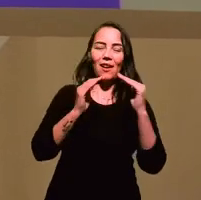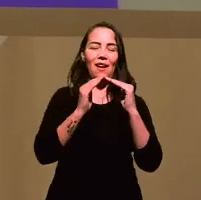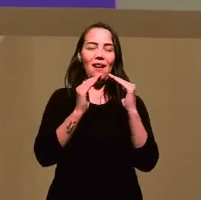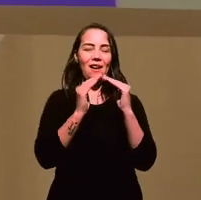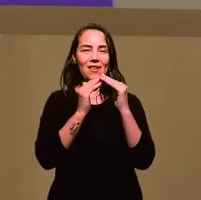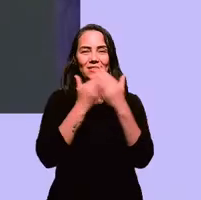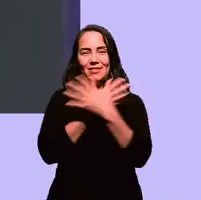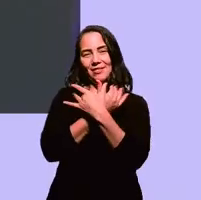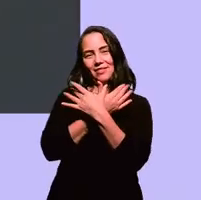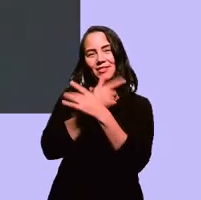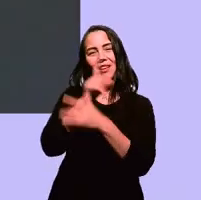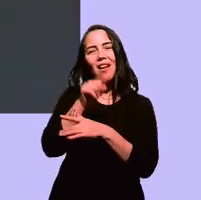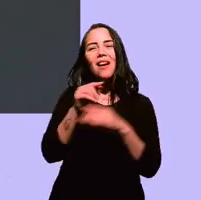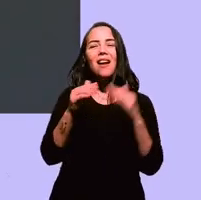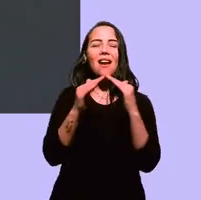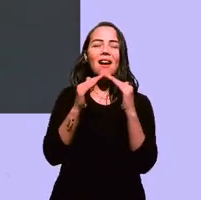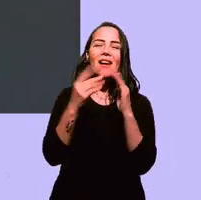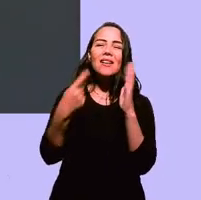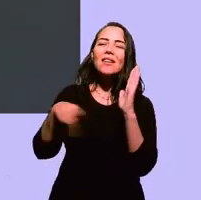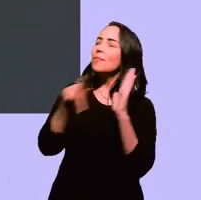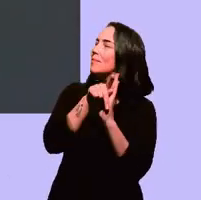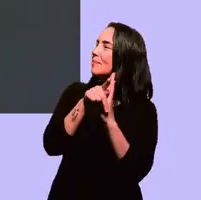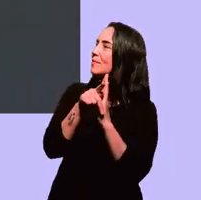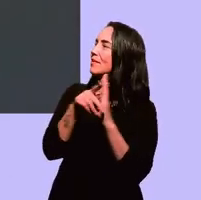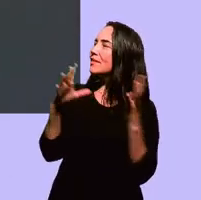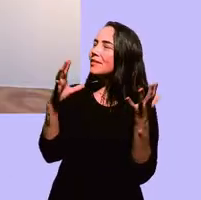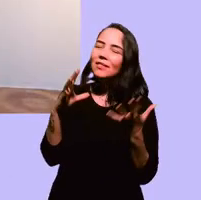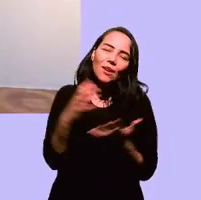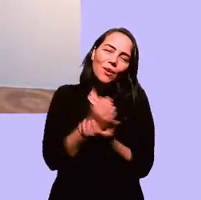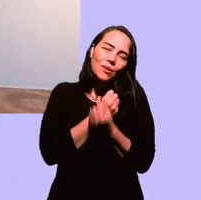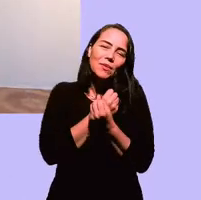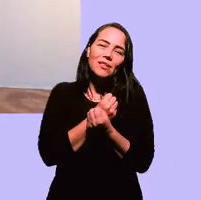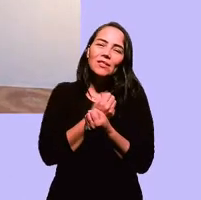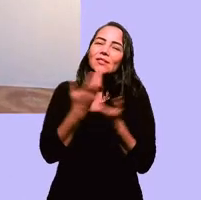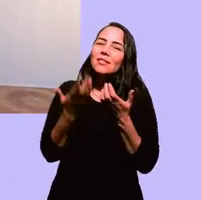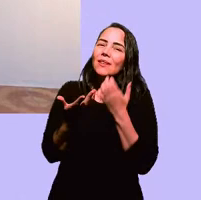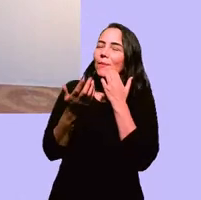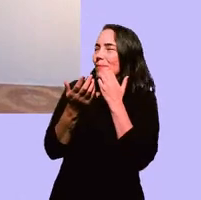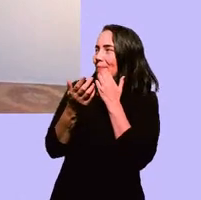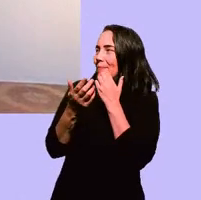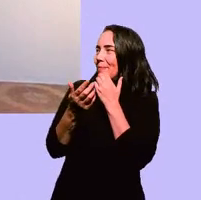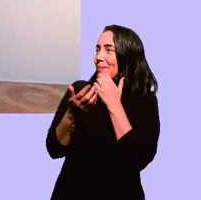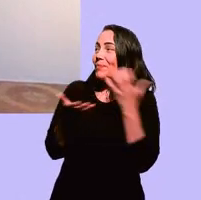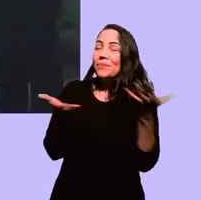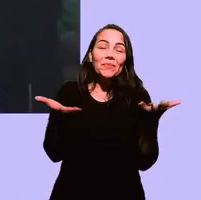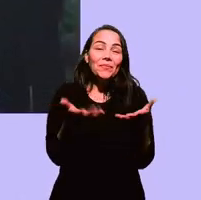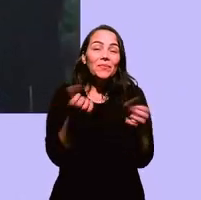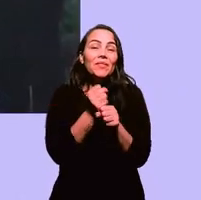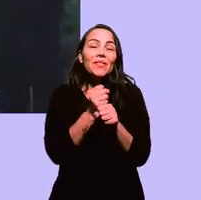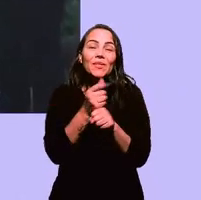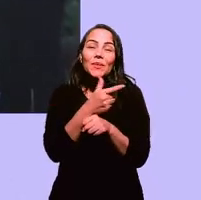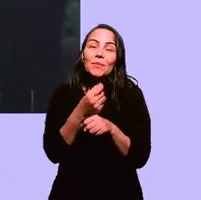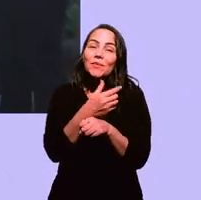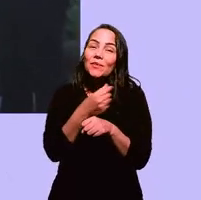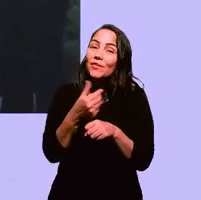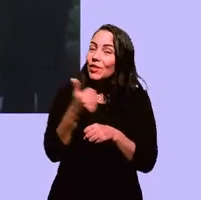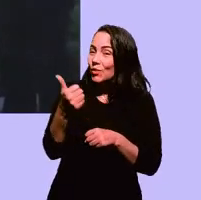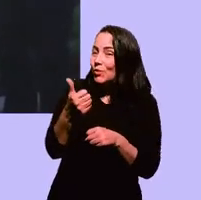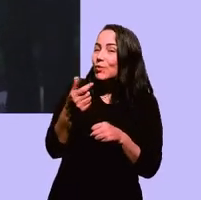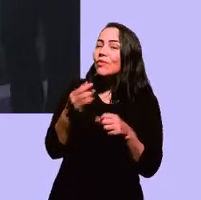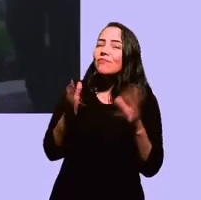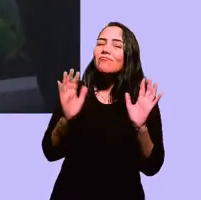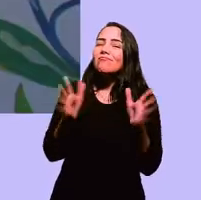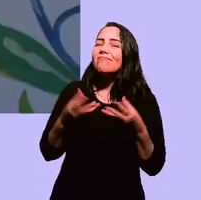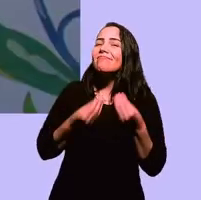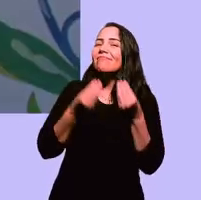casa de acolhimento. E em 2021, ele nos surpreende de novo e serve também como exemplo, né, a